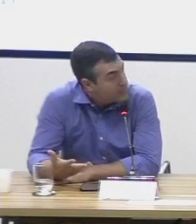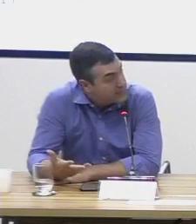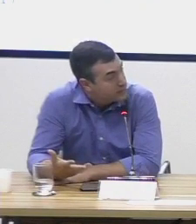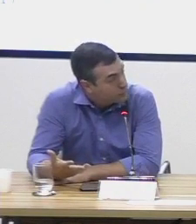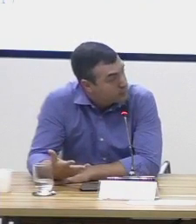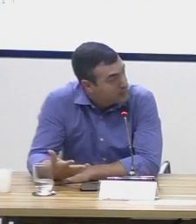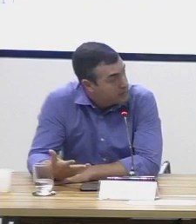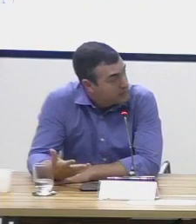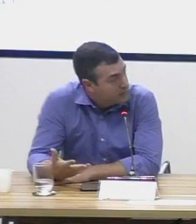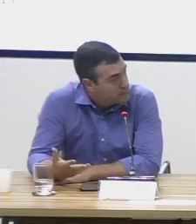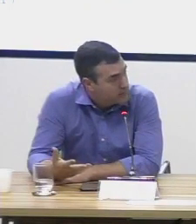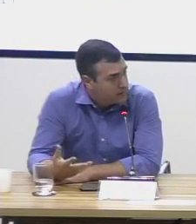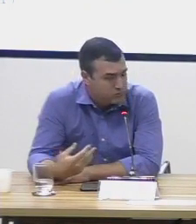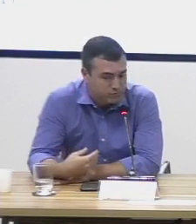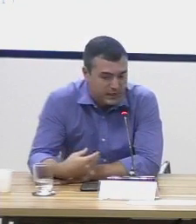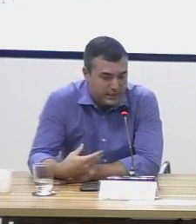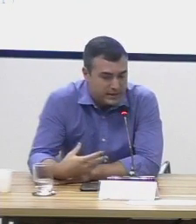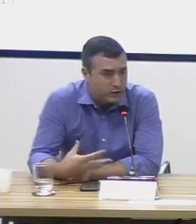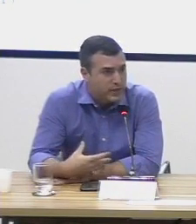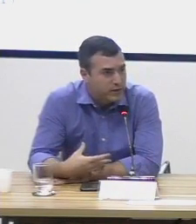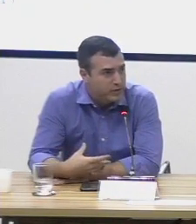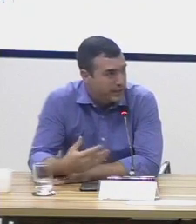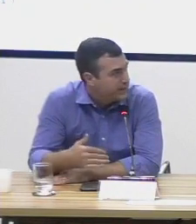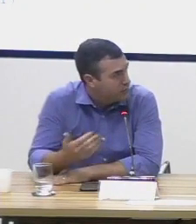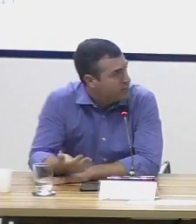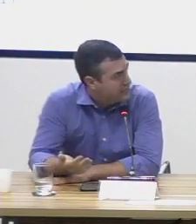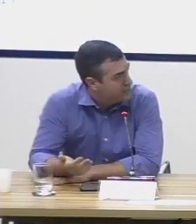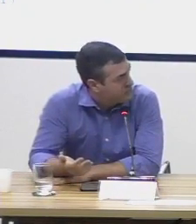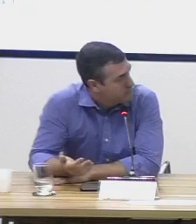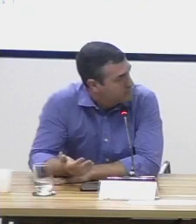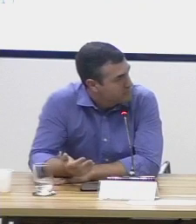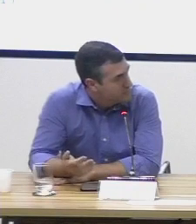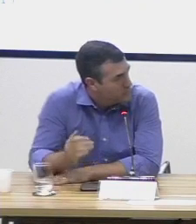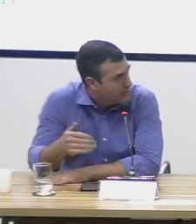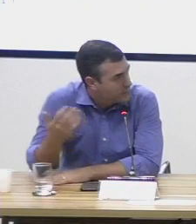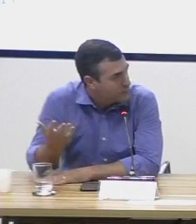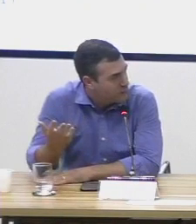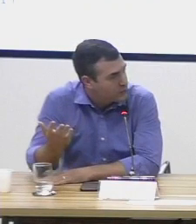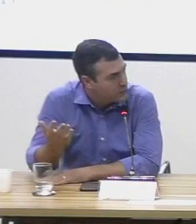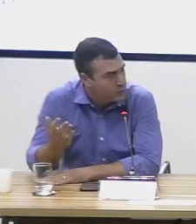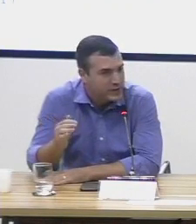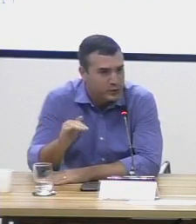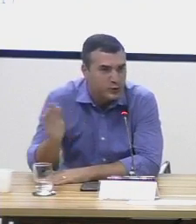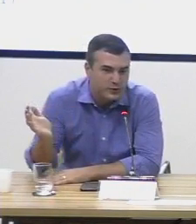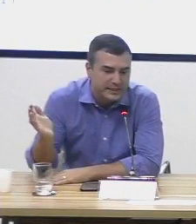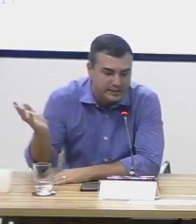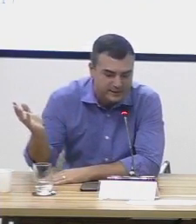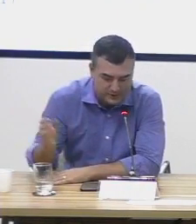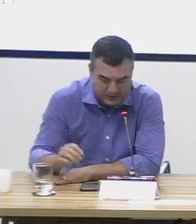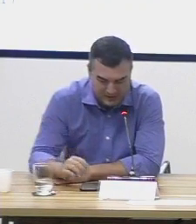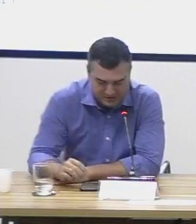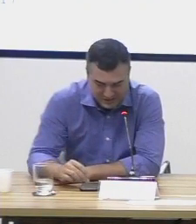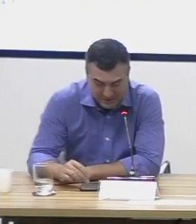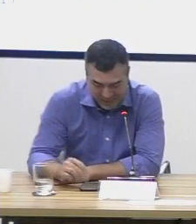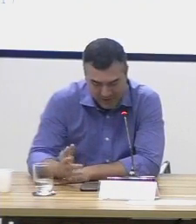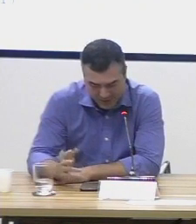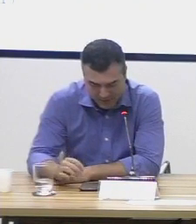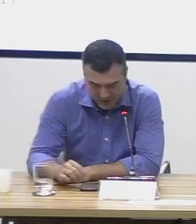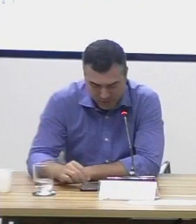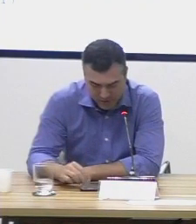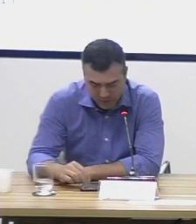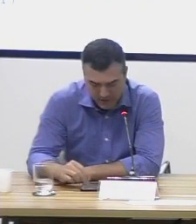deveria fazer isso. A clareza que eu tenho é que não é a Anatel que vai fazer isso. Pelo lado de provedores de conteúdo, com certeza não